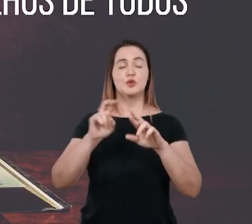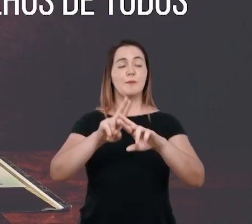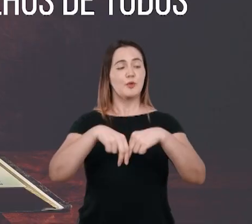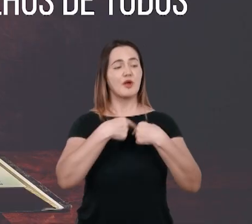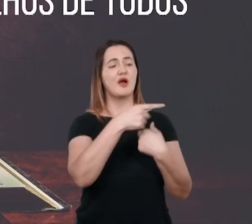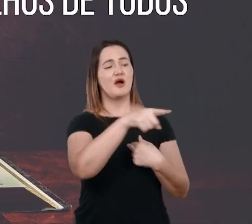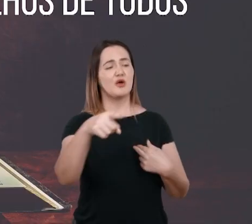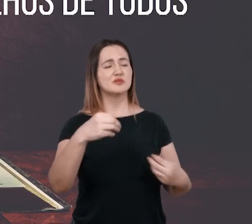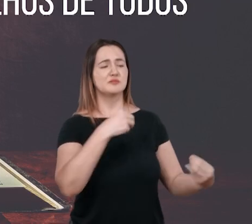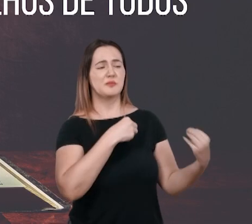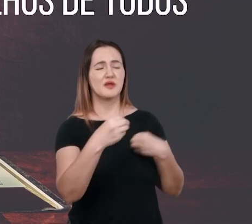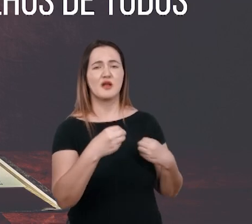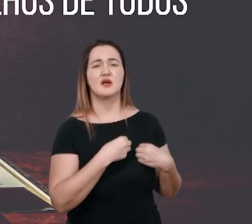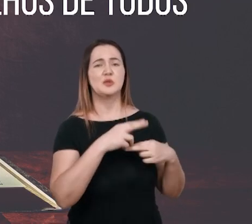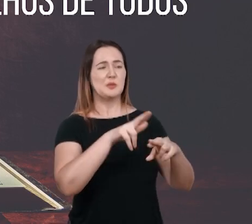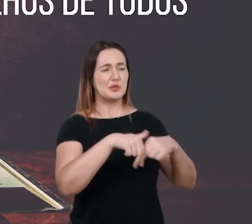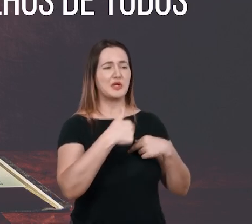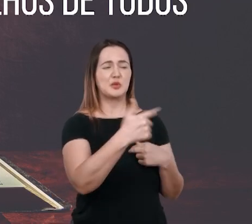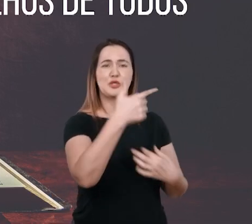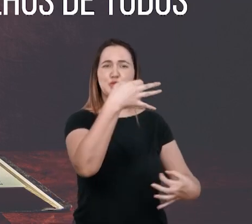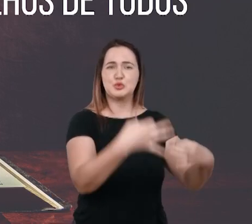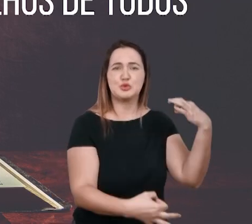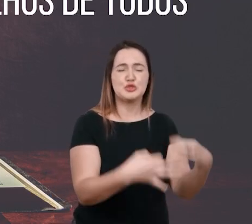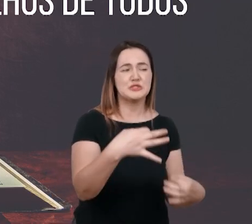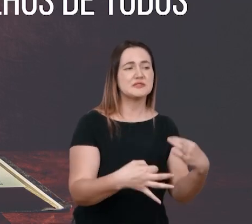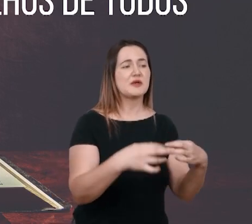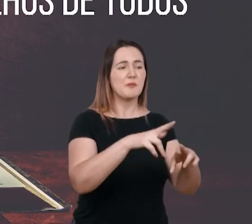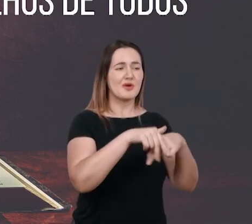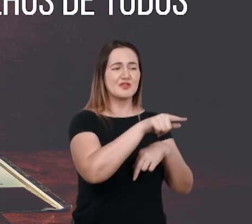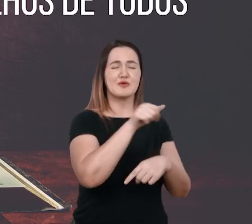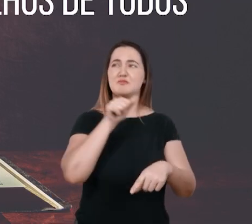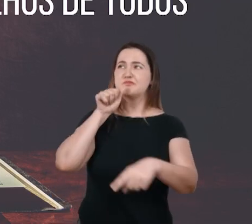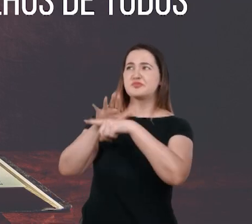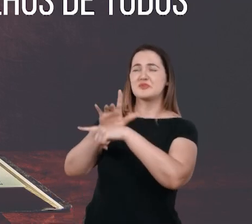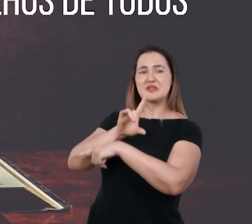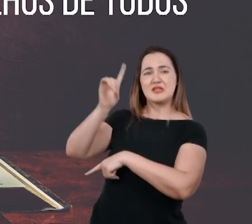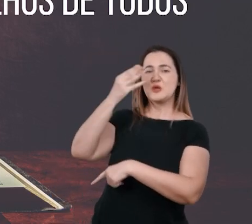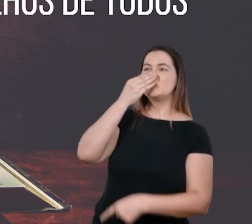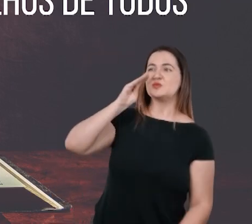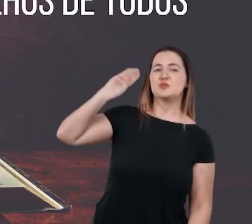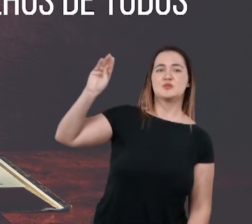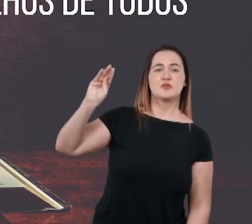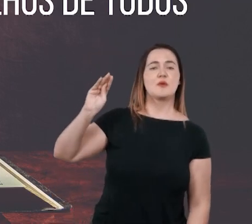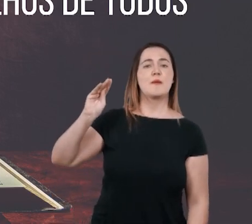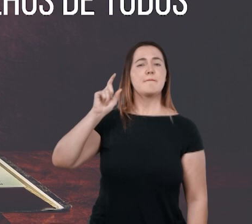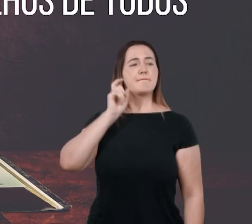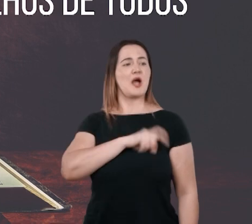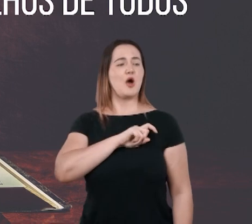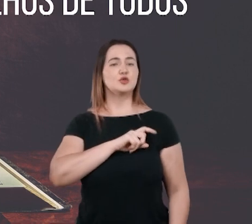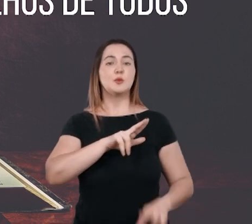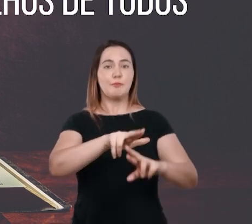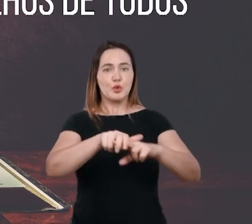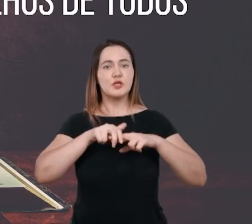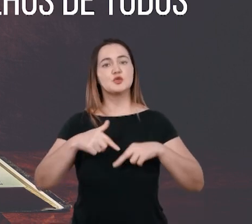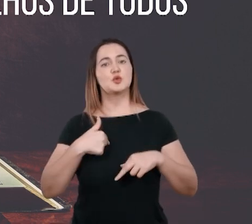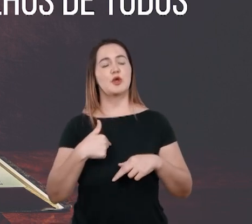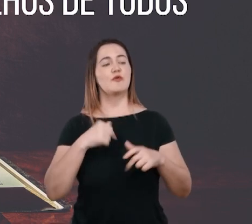seguinte: pela multidão das suas iniquidades, pela injustiça do seu comércio, você profanou os